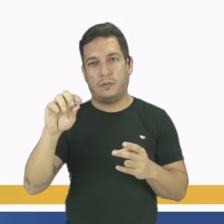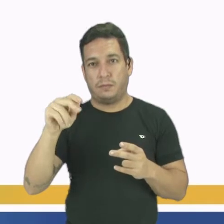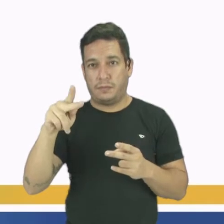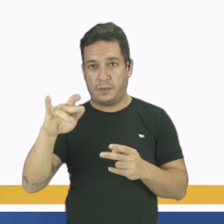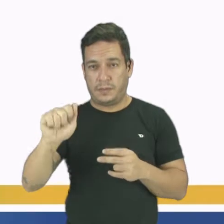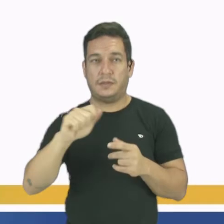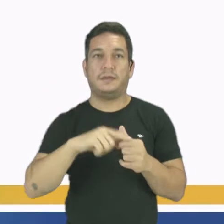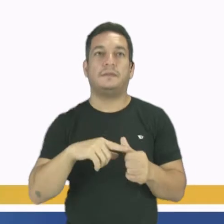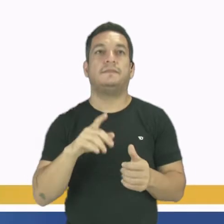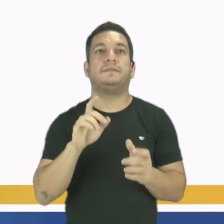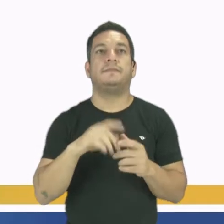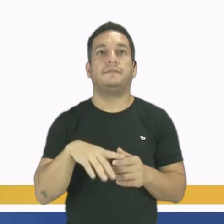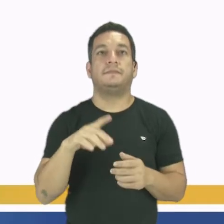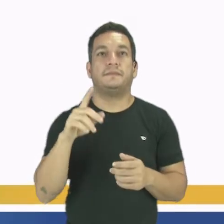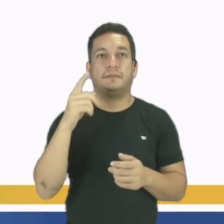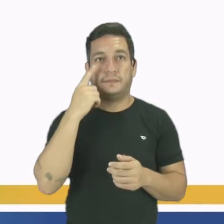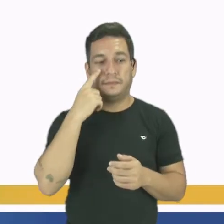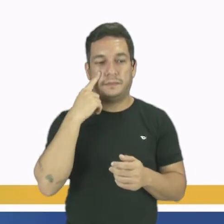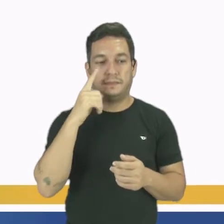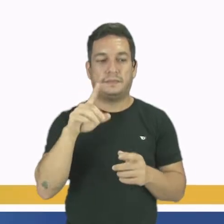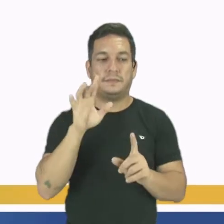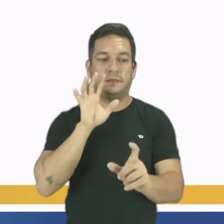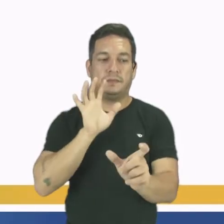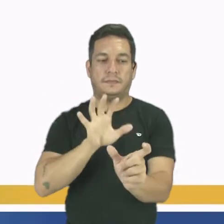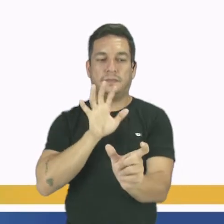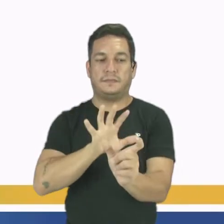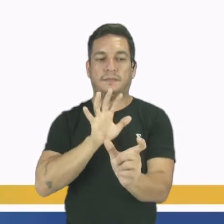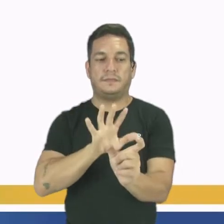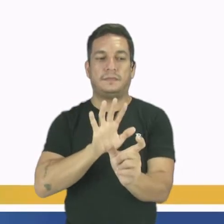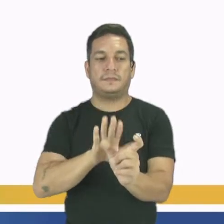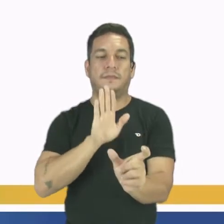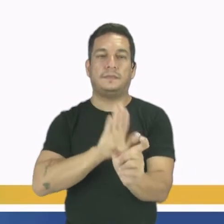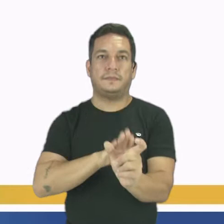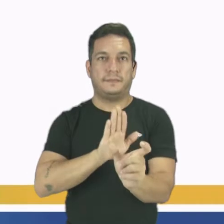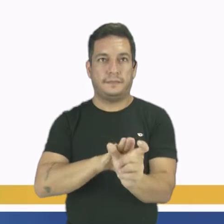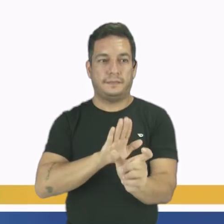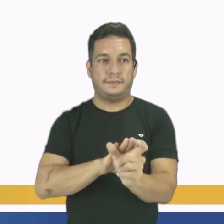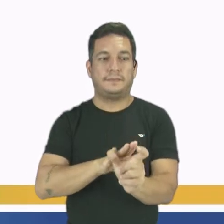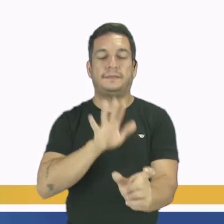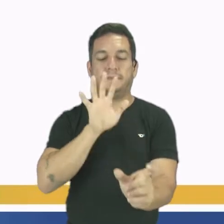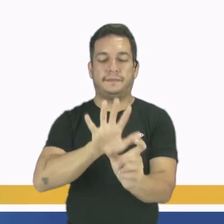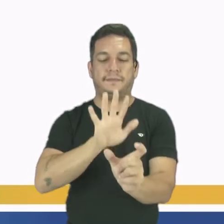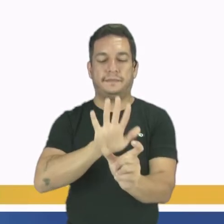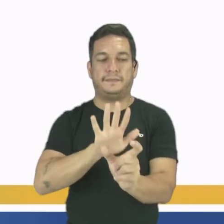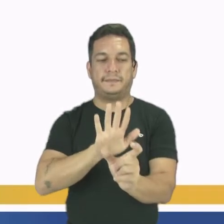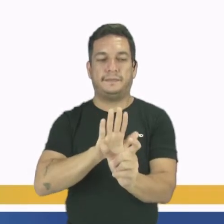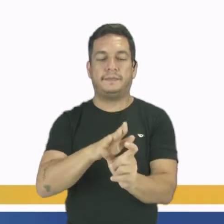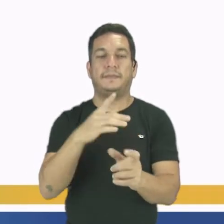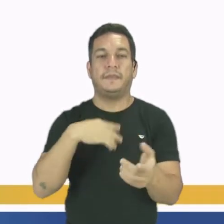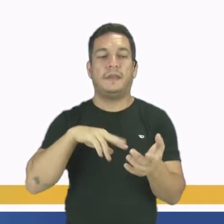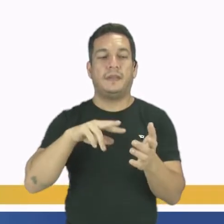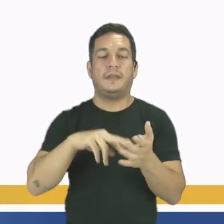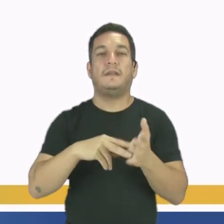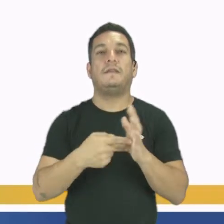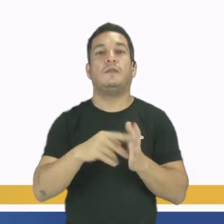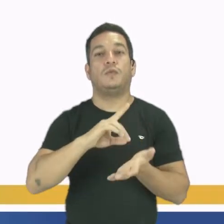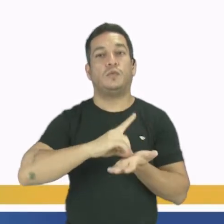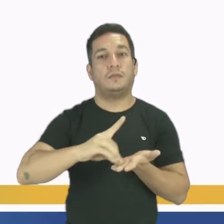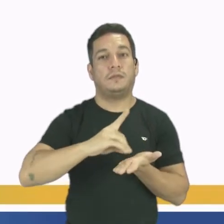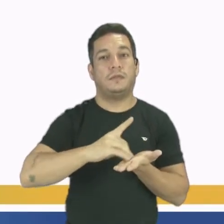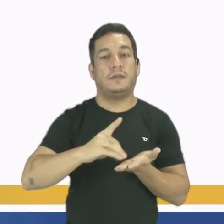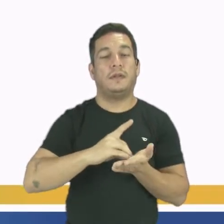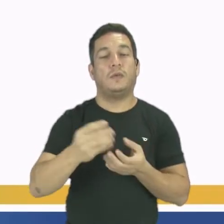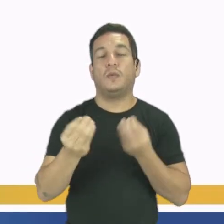Sentido conotativo e sentido denotativo. Sentido denotativo é o sentido do dicionário e ele é definido